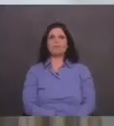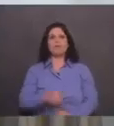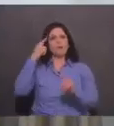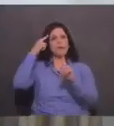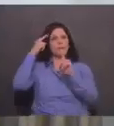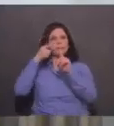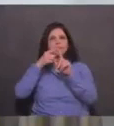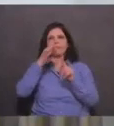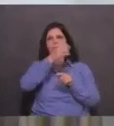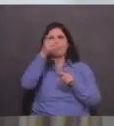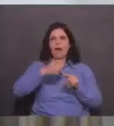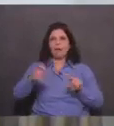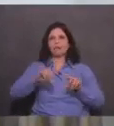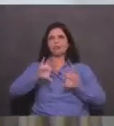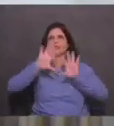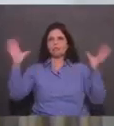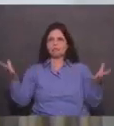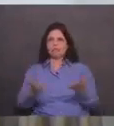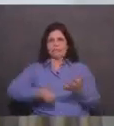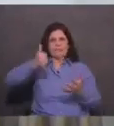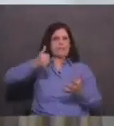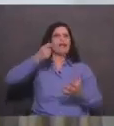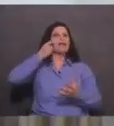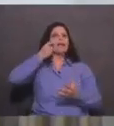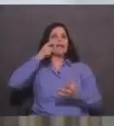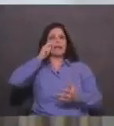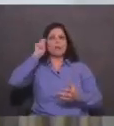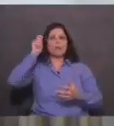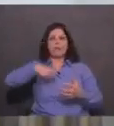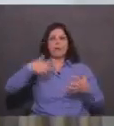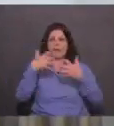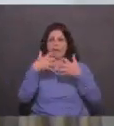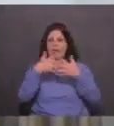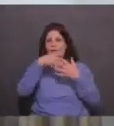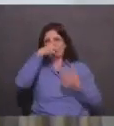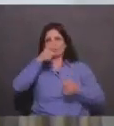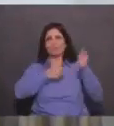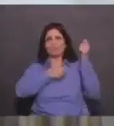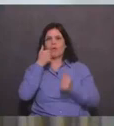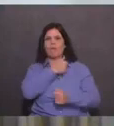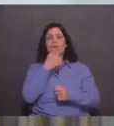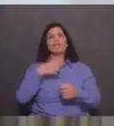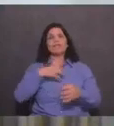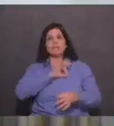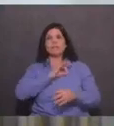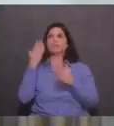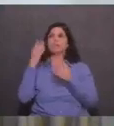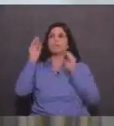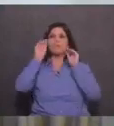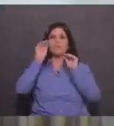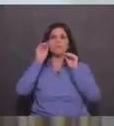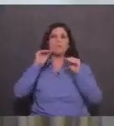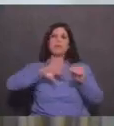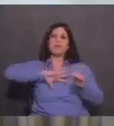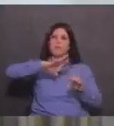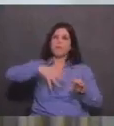Peace in the world, especially for the victims of the conflict in Ukraine, that the Lord may teach the world to